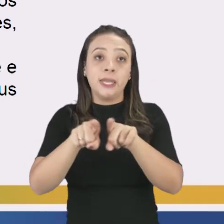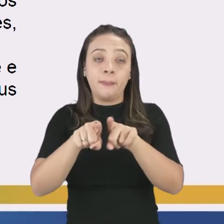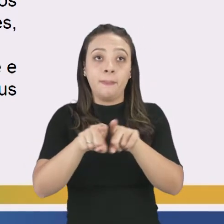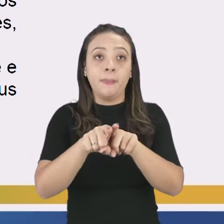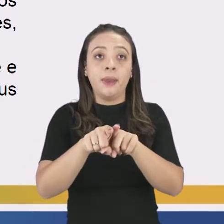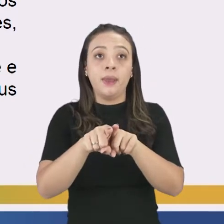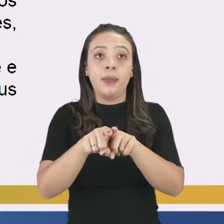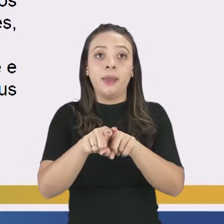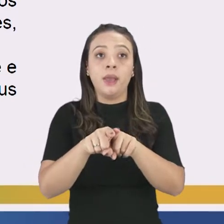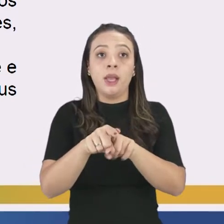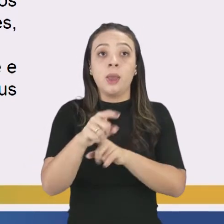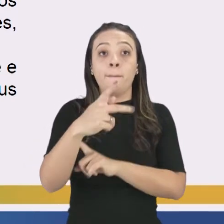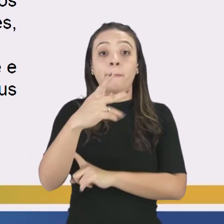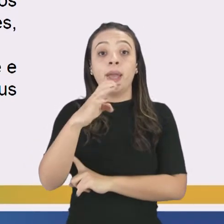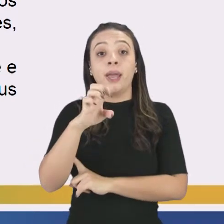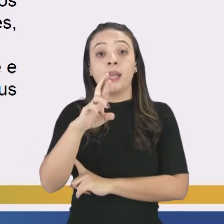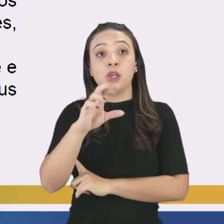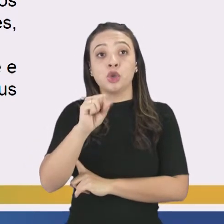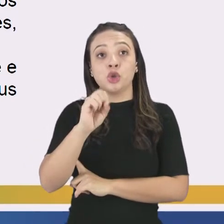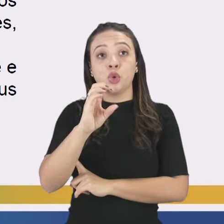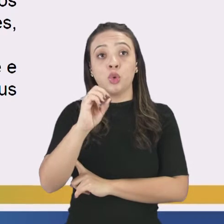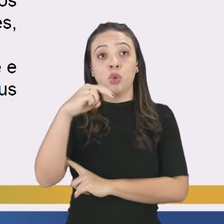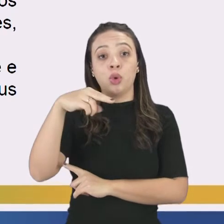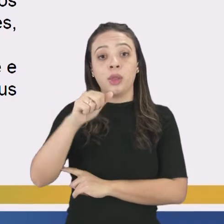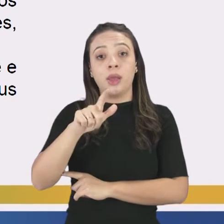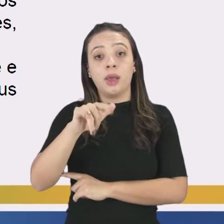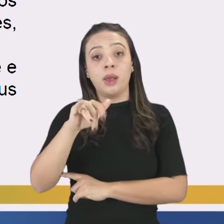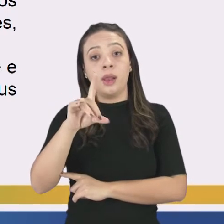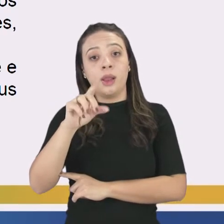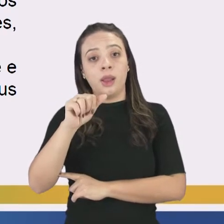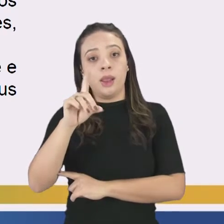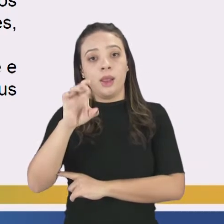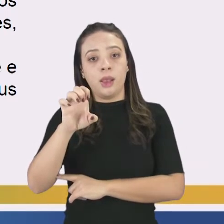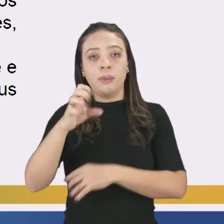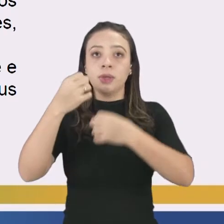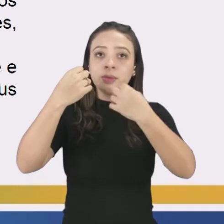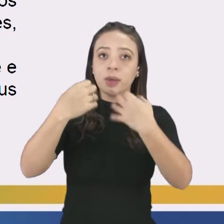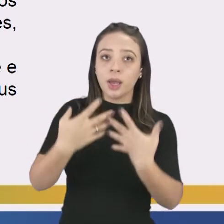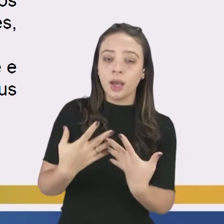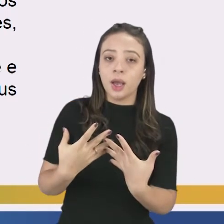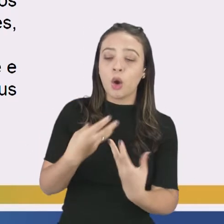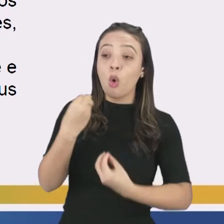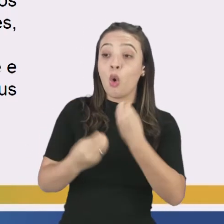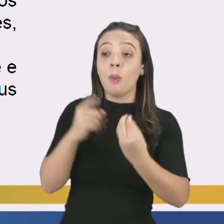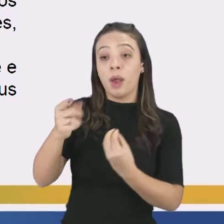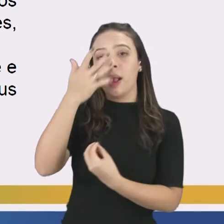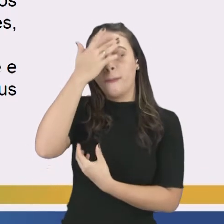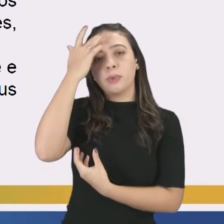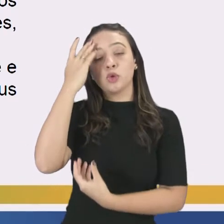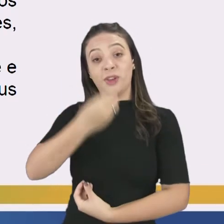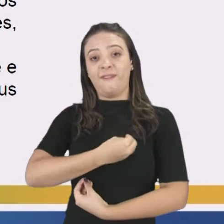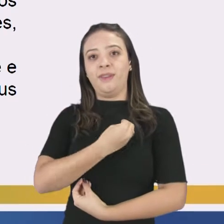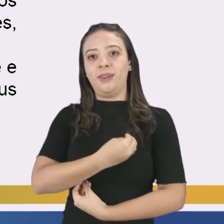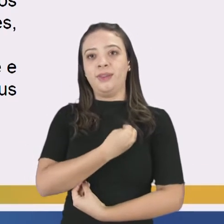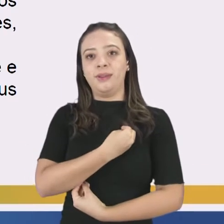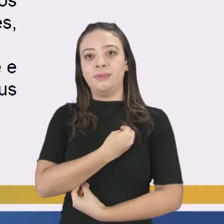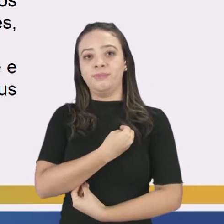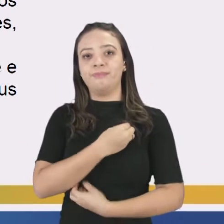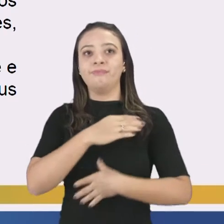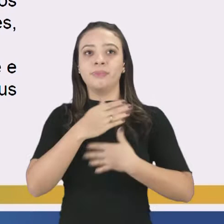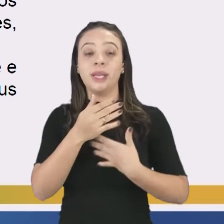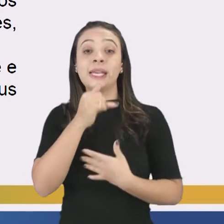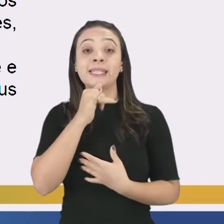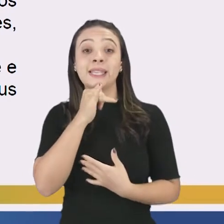de personalidade é a entrevista feita para traçar a personalidade e histórico de vida de uma pessoa pública. Resumindo, entrevista